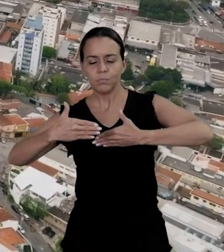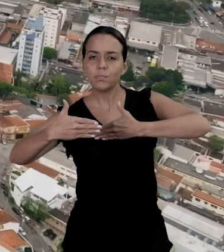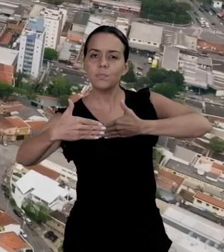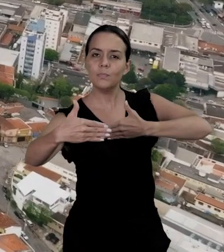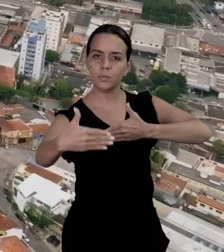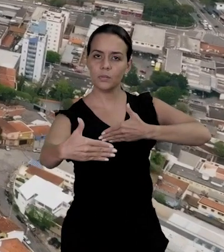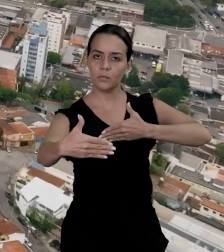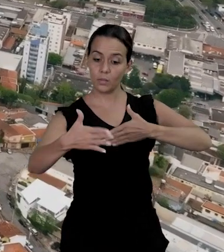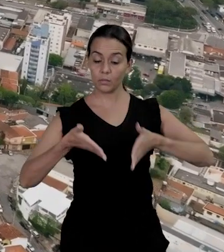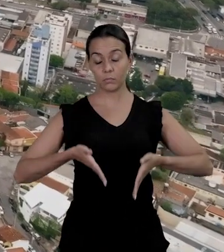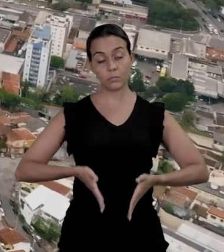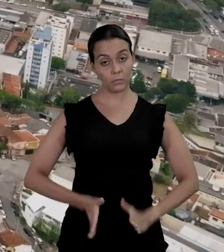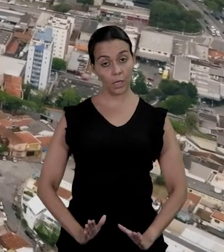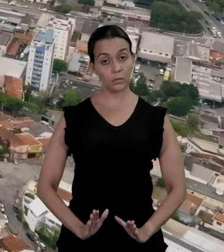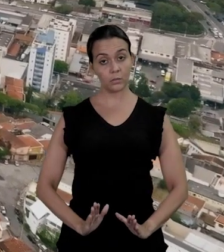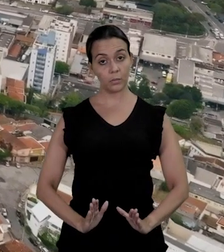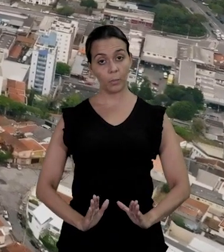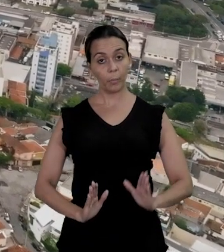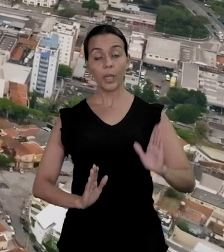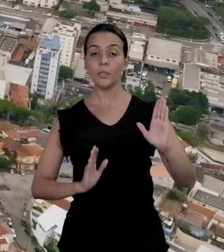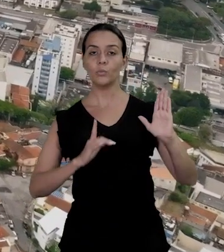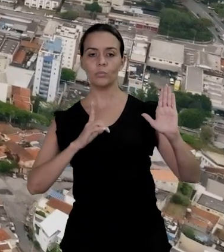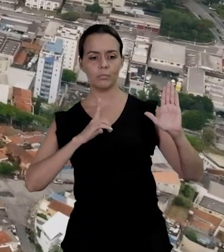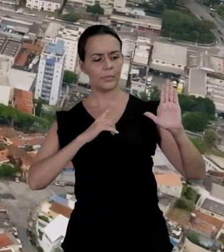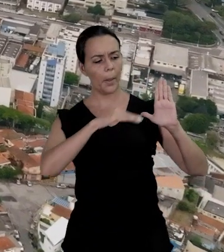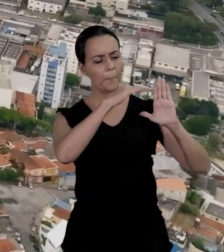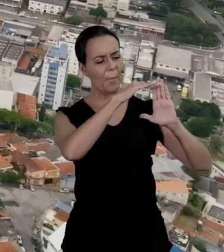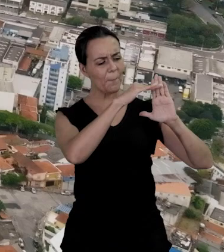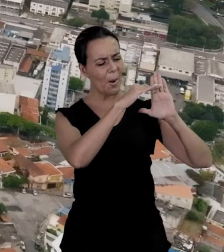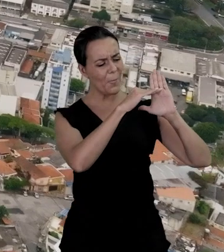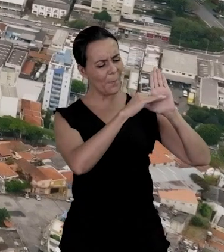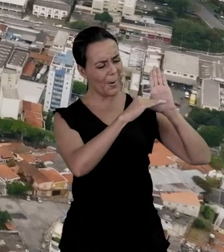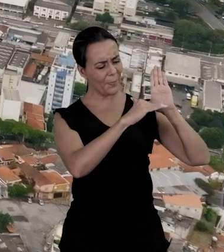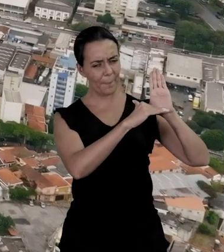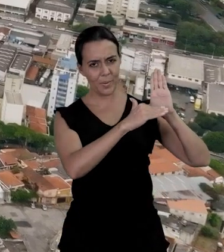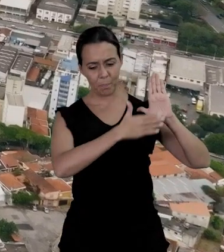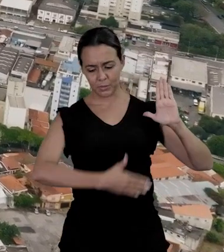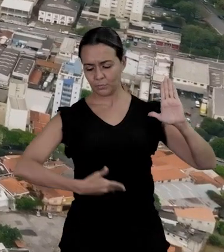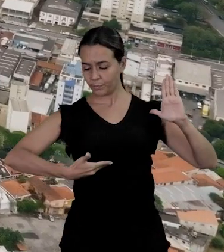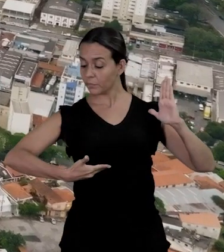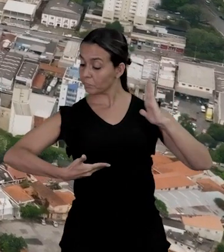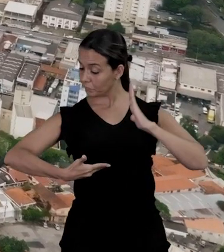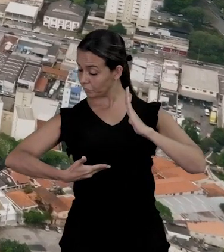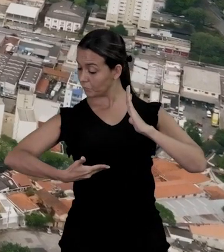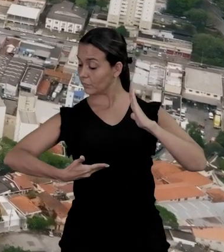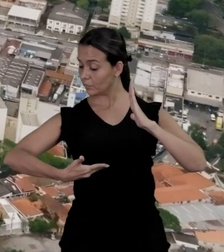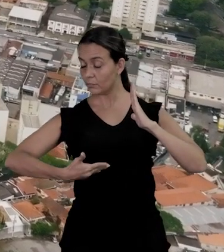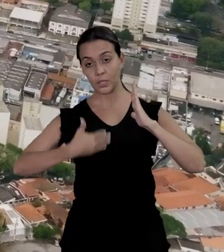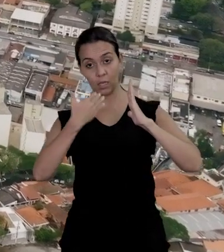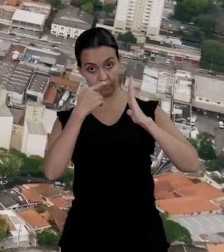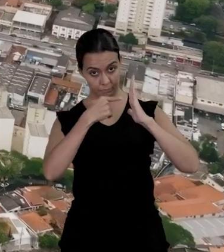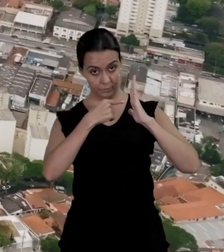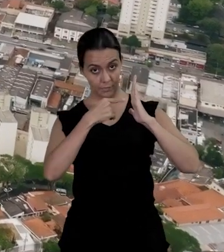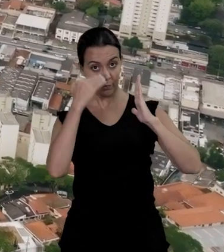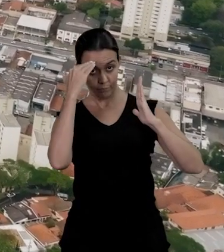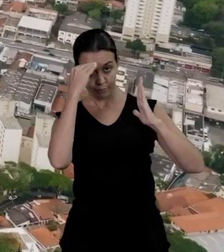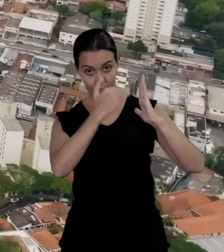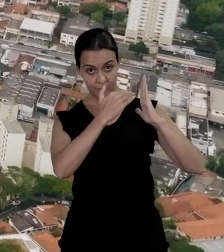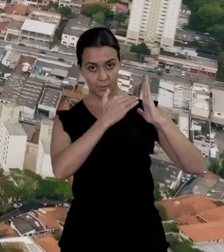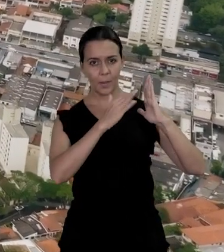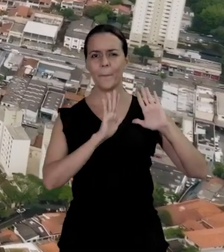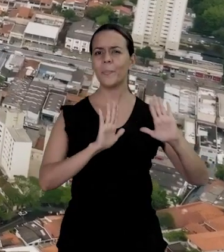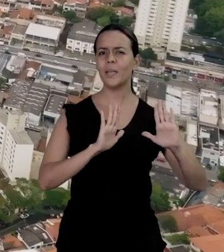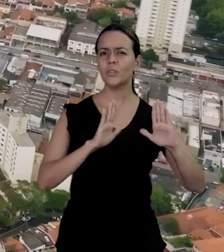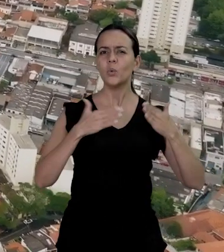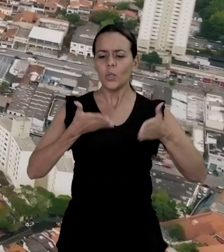O exercício de parimento é aquele que vai além do nascimento. Nascimento é algo quando nos condiz que já vem com normativas muito